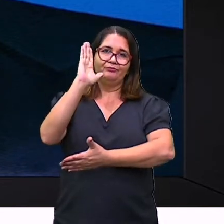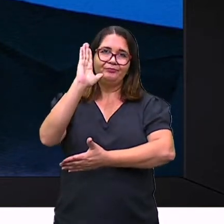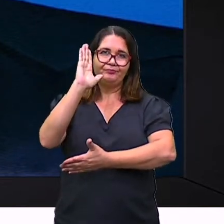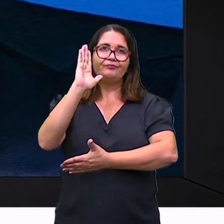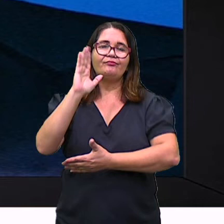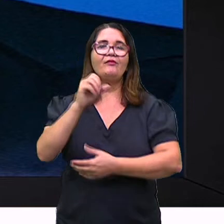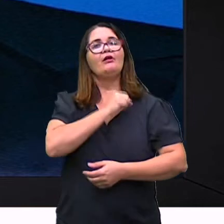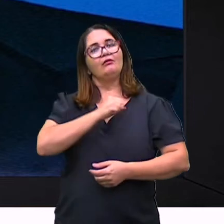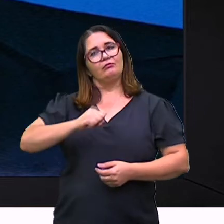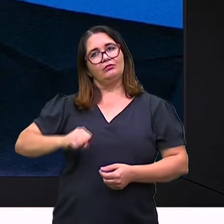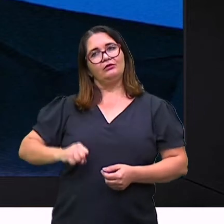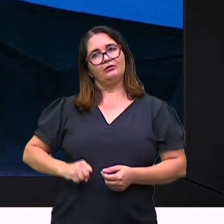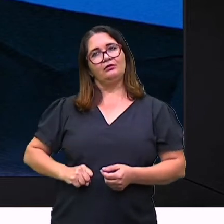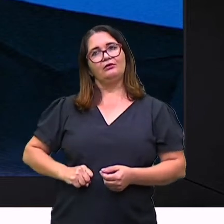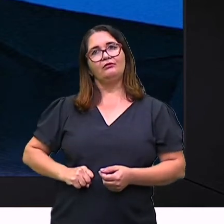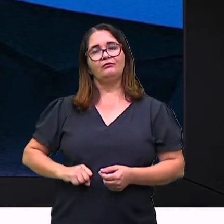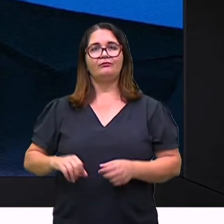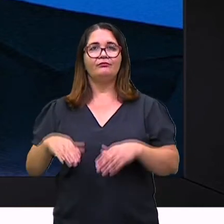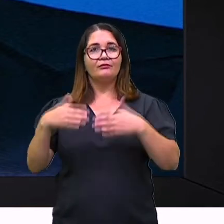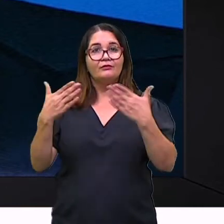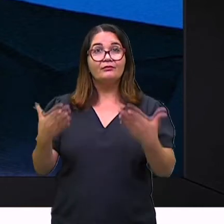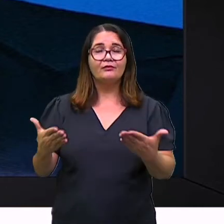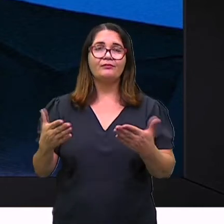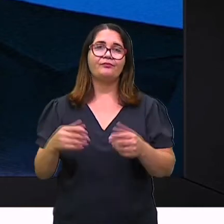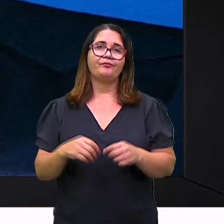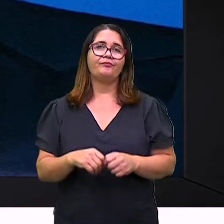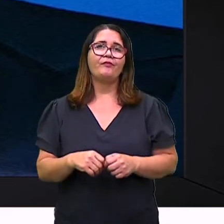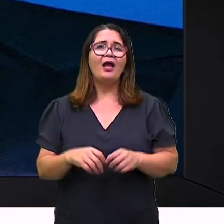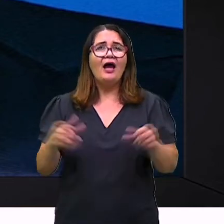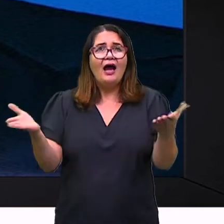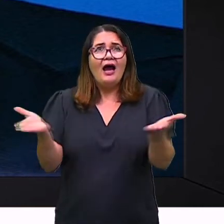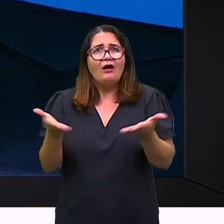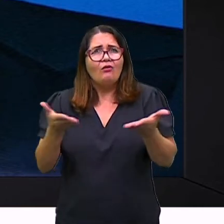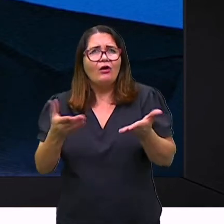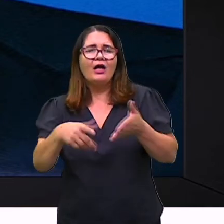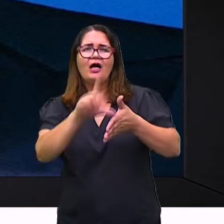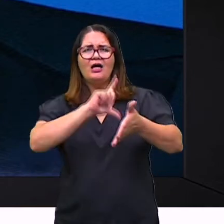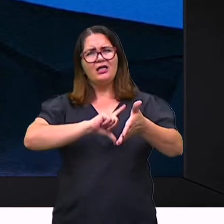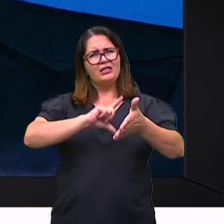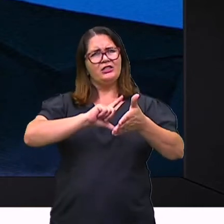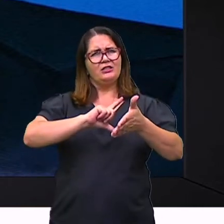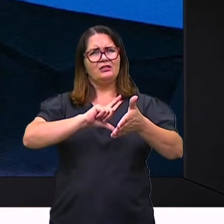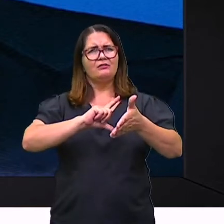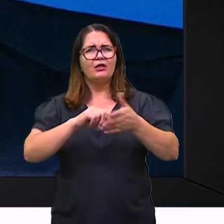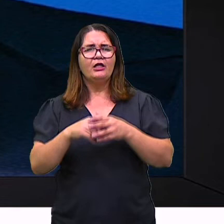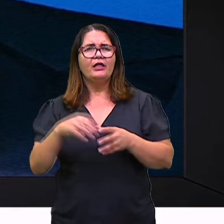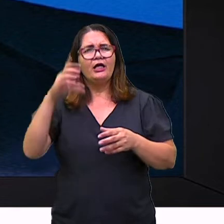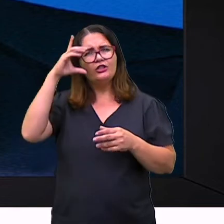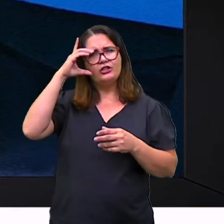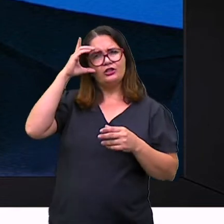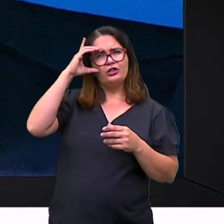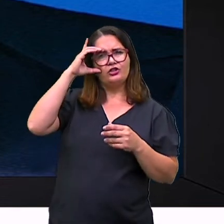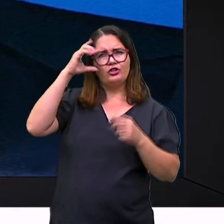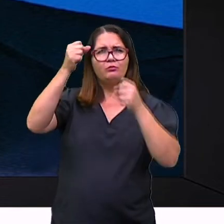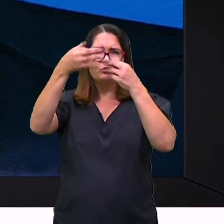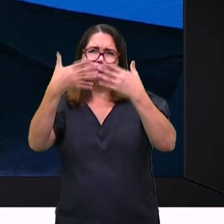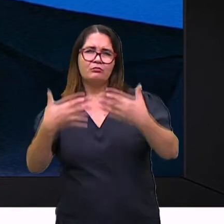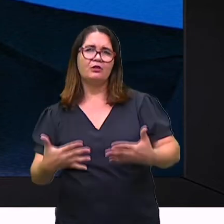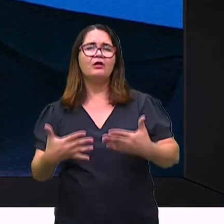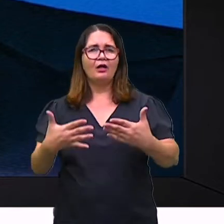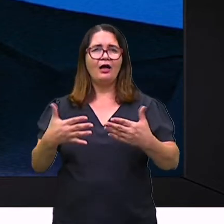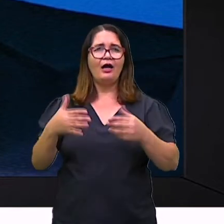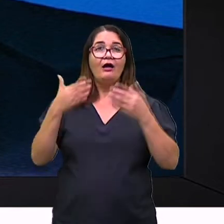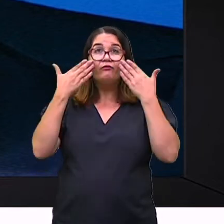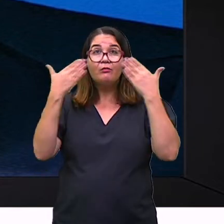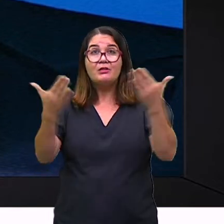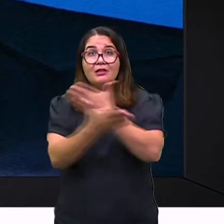favor contra 20. Antes de terminar a fala de Dilma Rousseff, só para